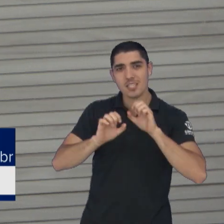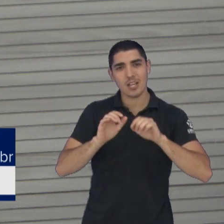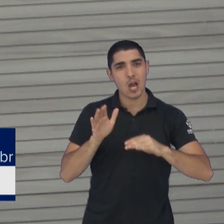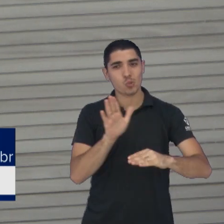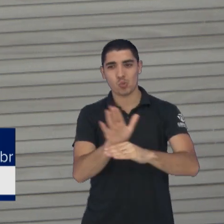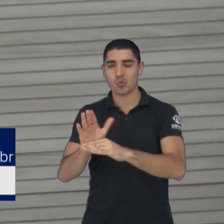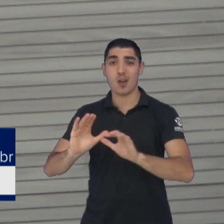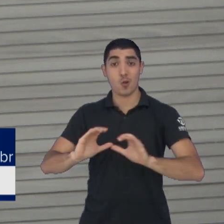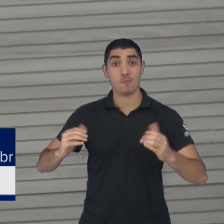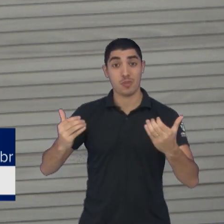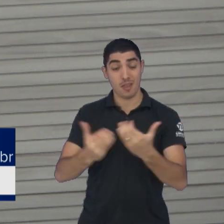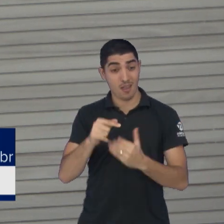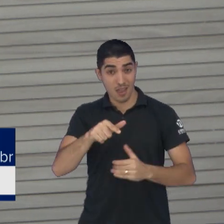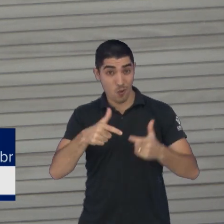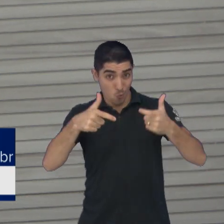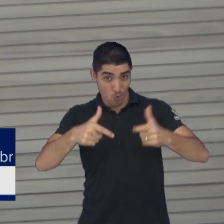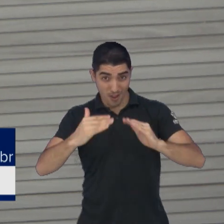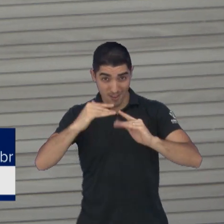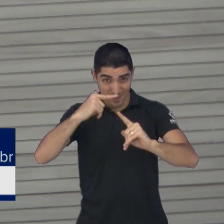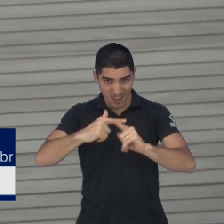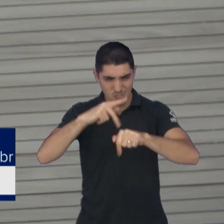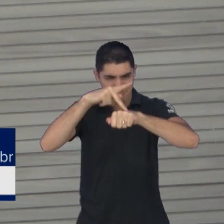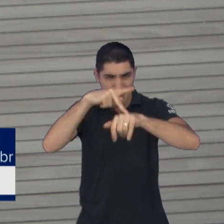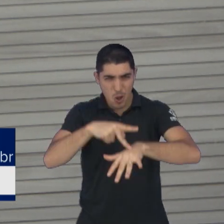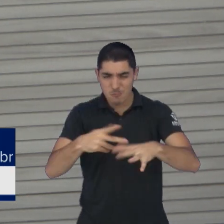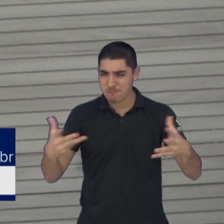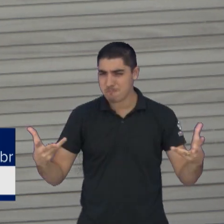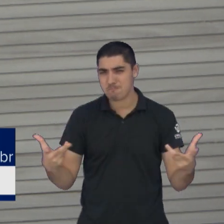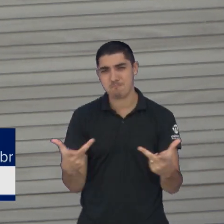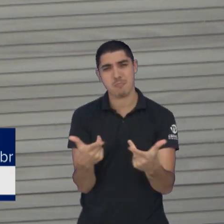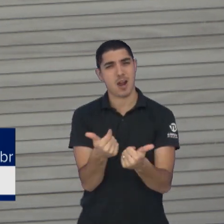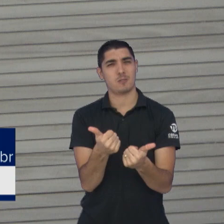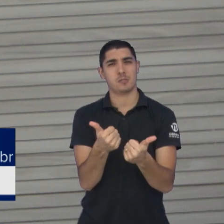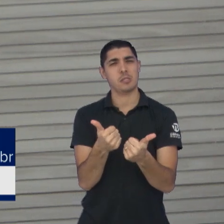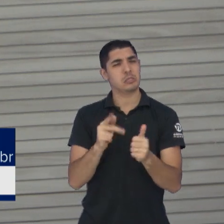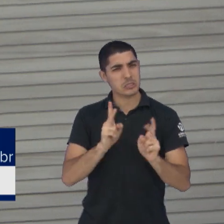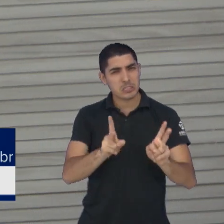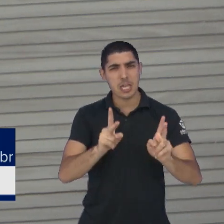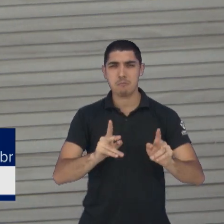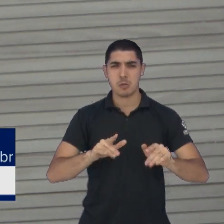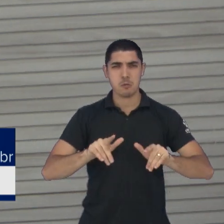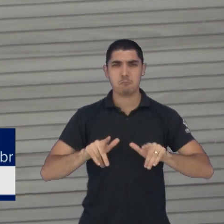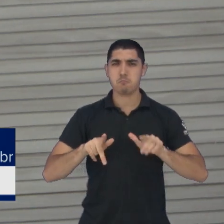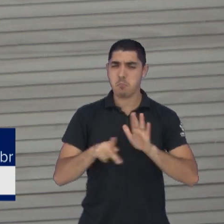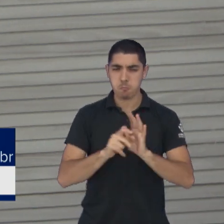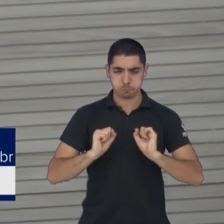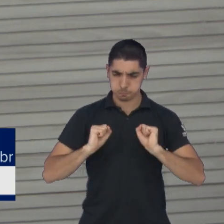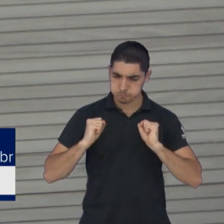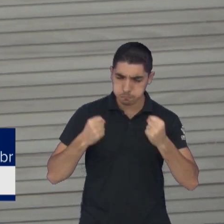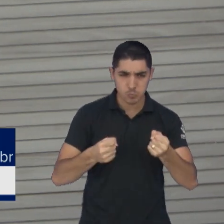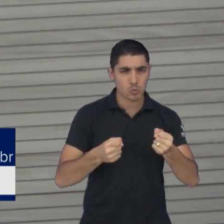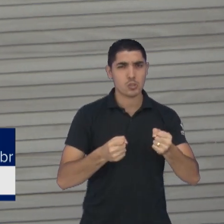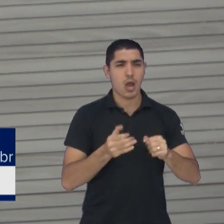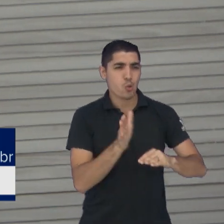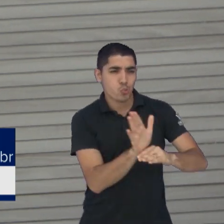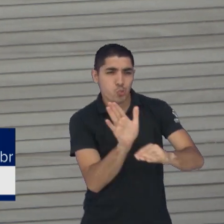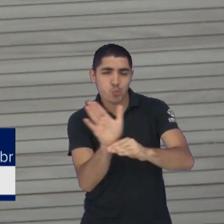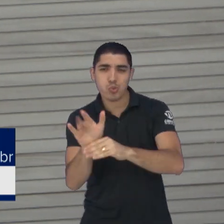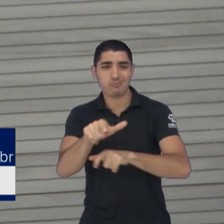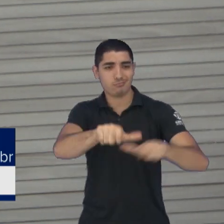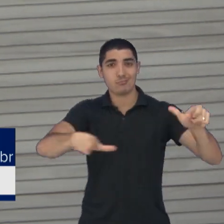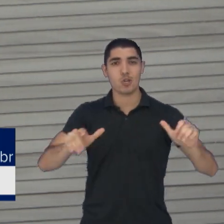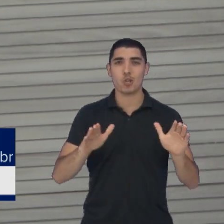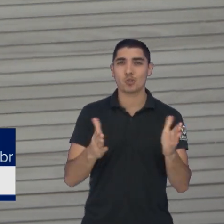paróquia cativante, uma paróquia vibrante, que ao longo desse tempo vem ajudando cada dia mais os